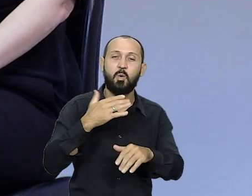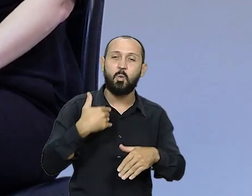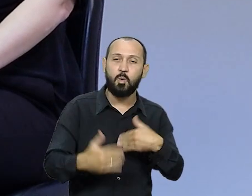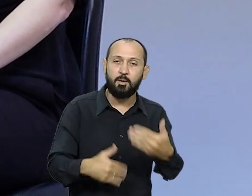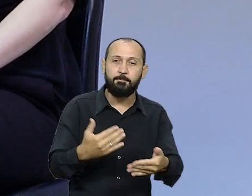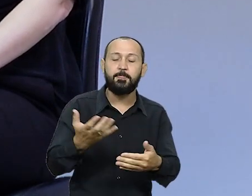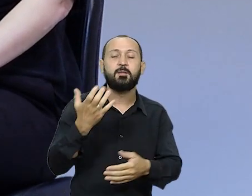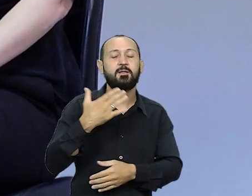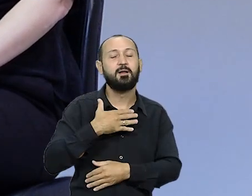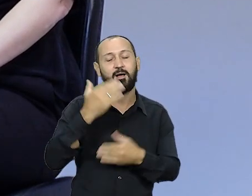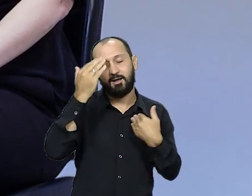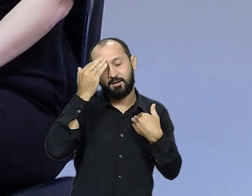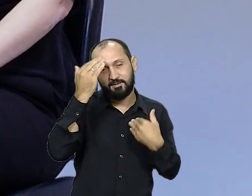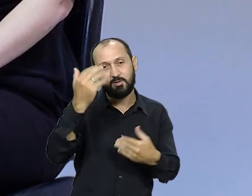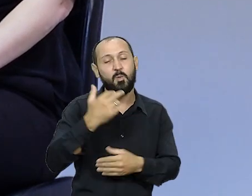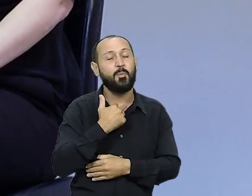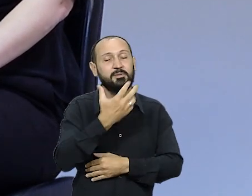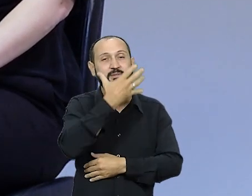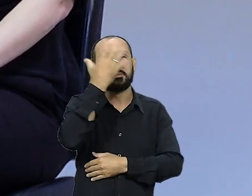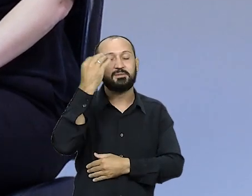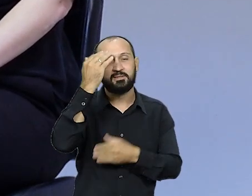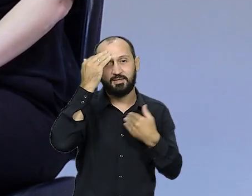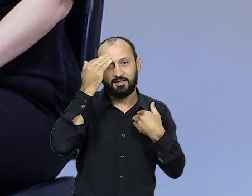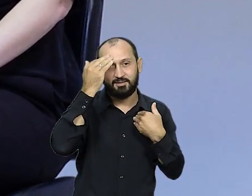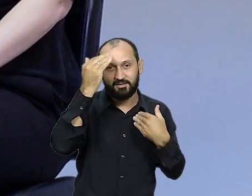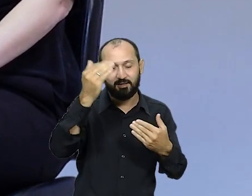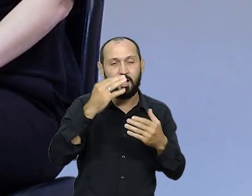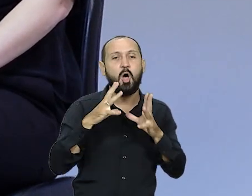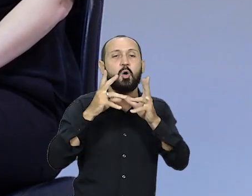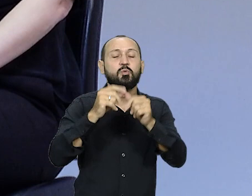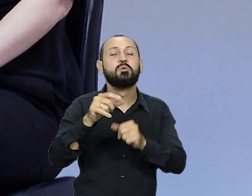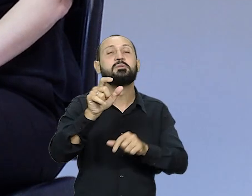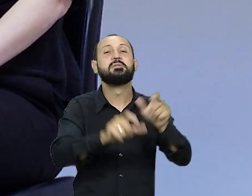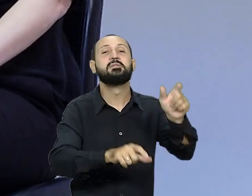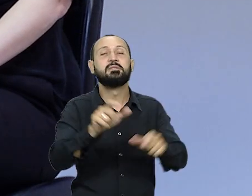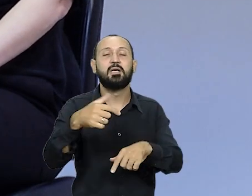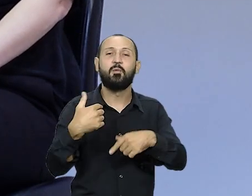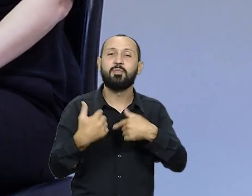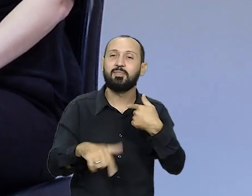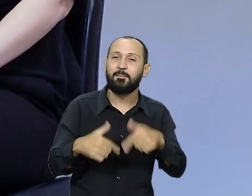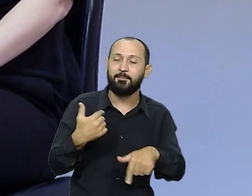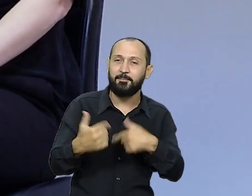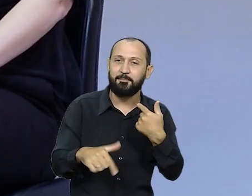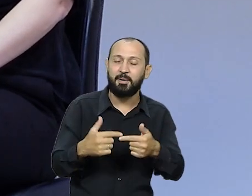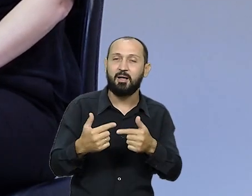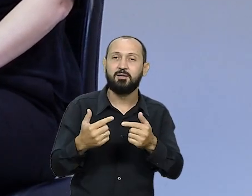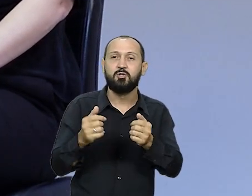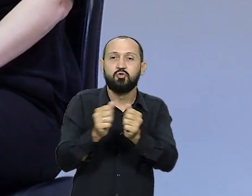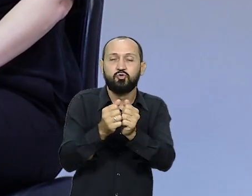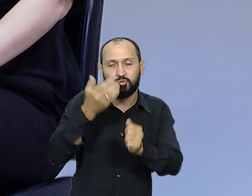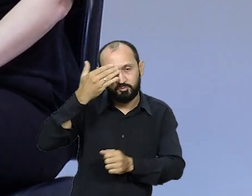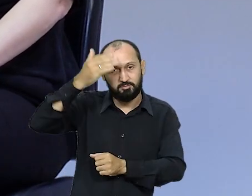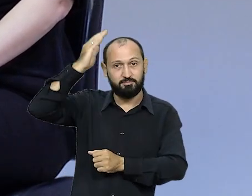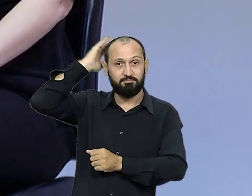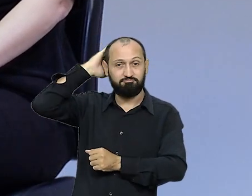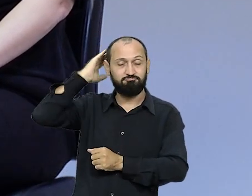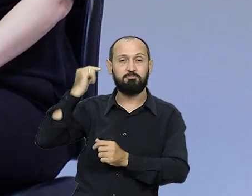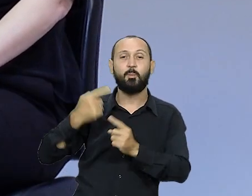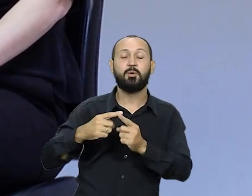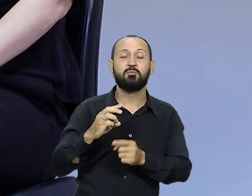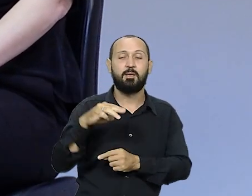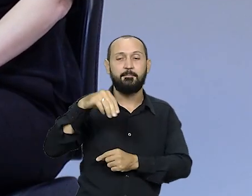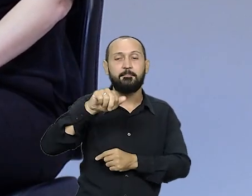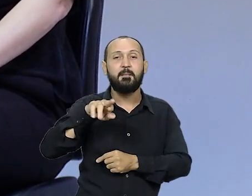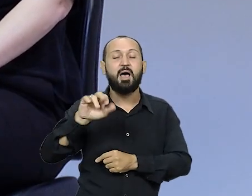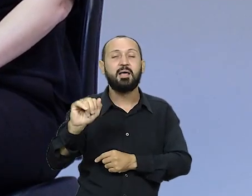desse trabalho de formiguinha. Gostaria muito de agradecer, eu não posso deixar de agradecer aqui, a todos aqueles que trabalham por trás